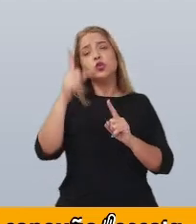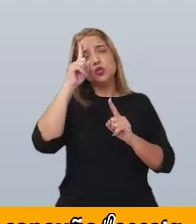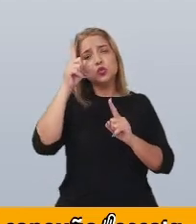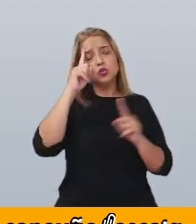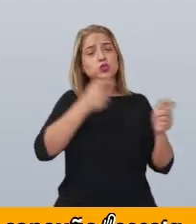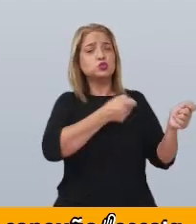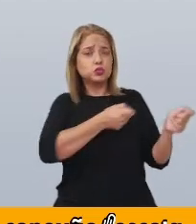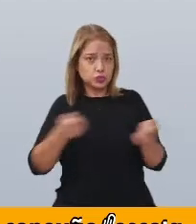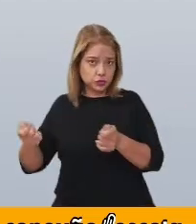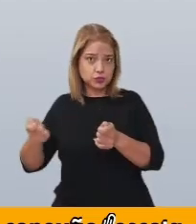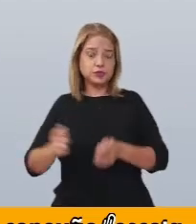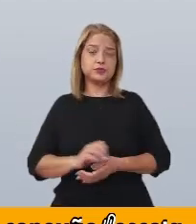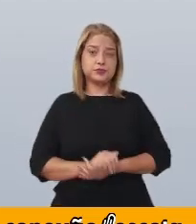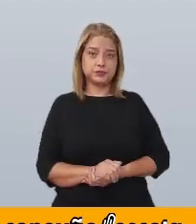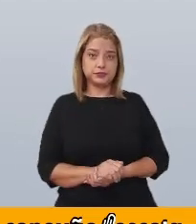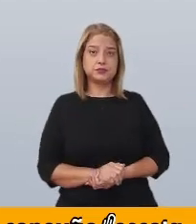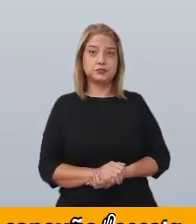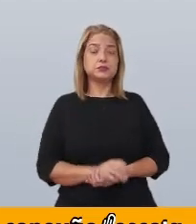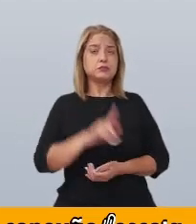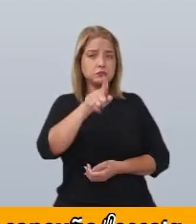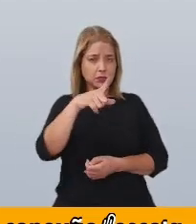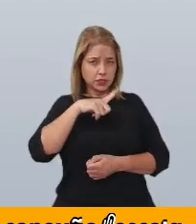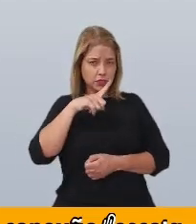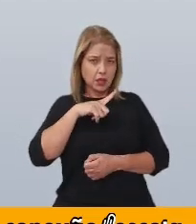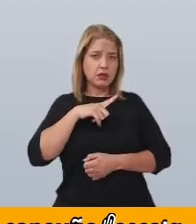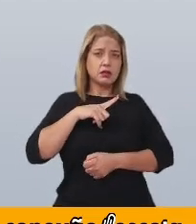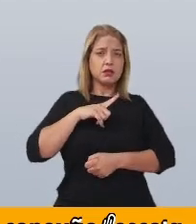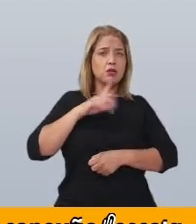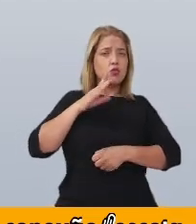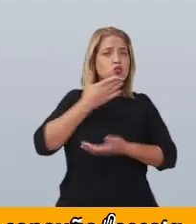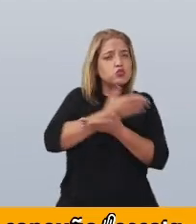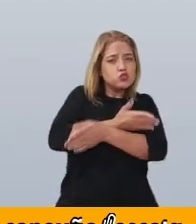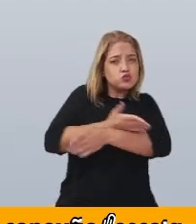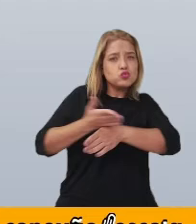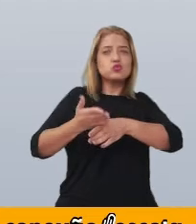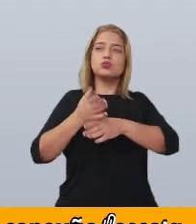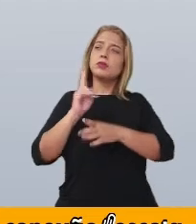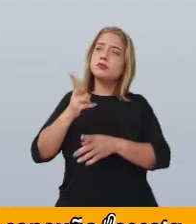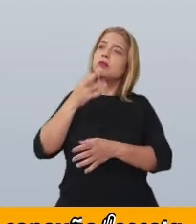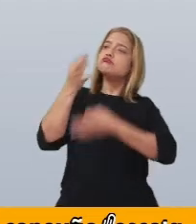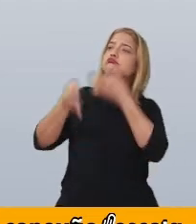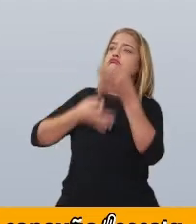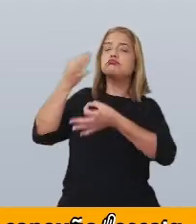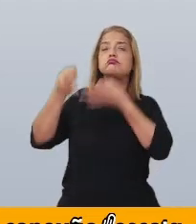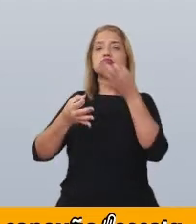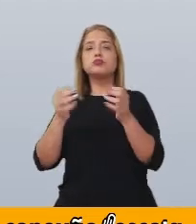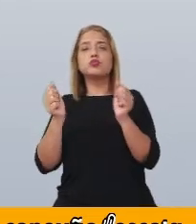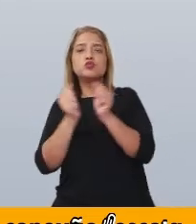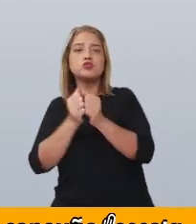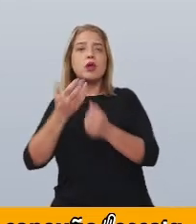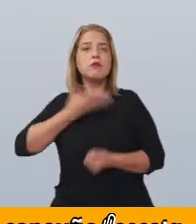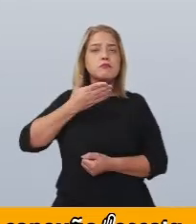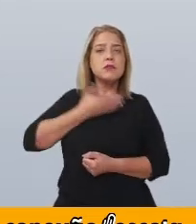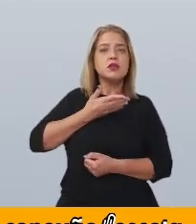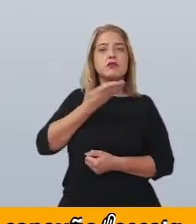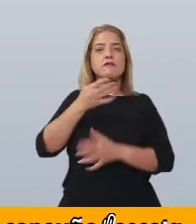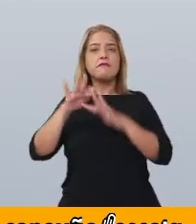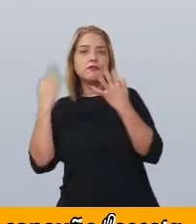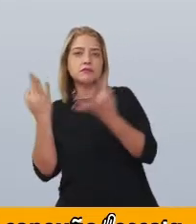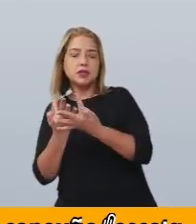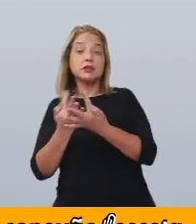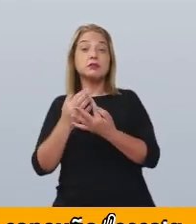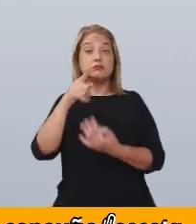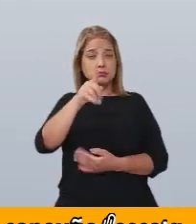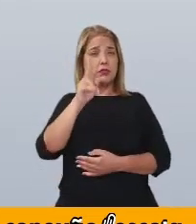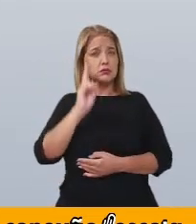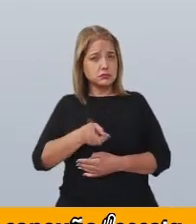cotidiano? Você tem o hábito de argumentar muito com seus pais, com seus colegas, por exemplo? Você tem o hábito, inclusive, de ler